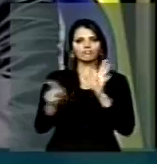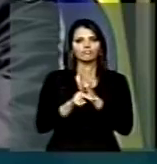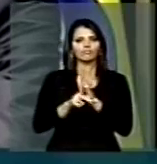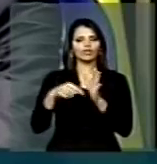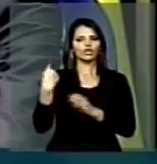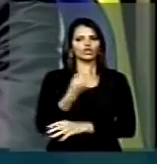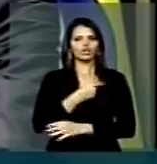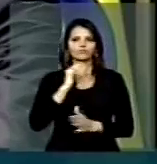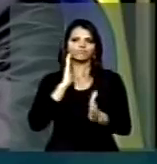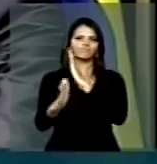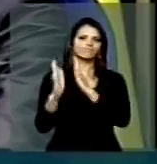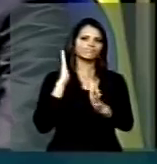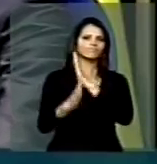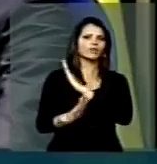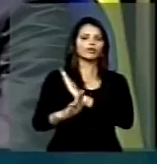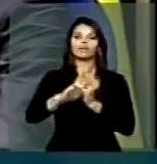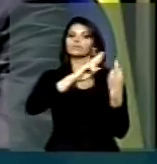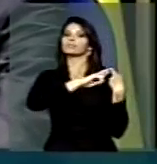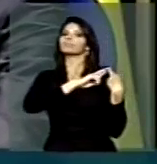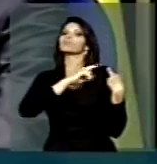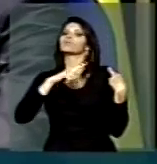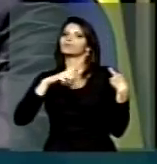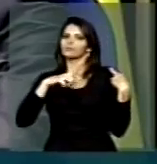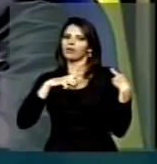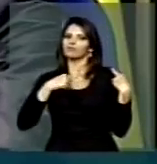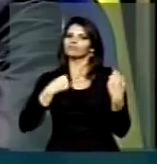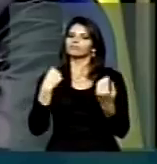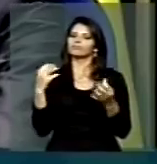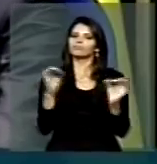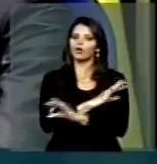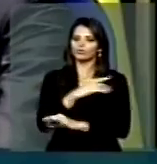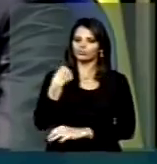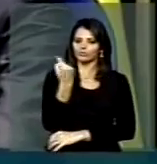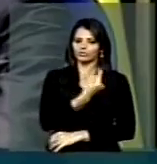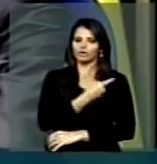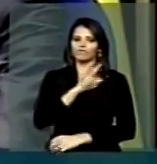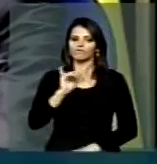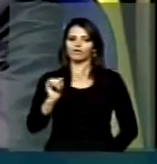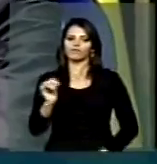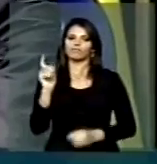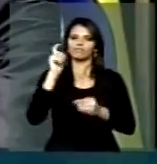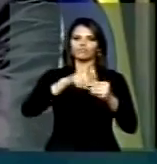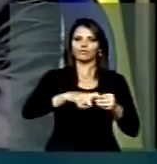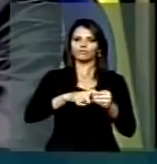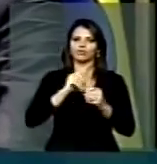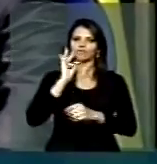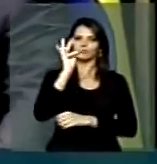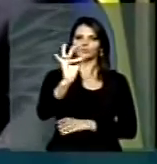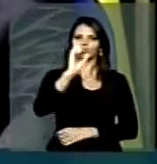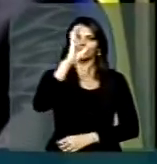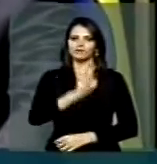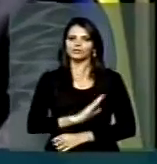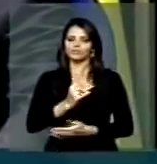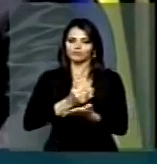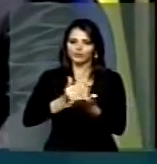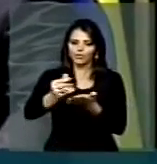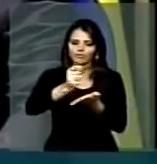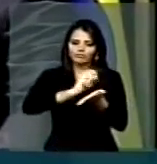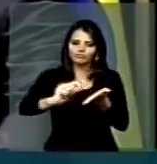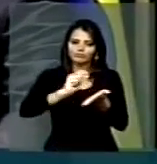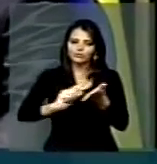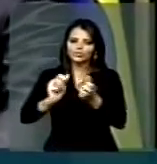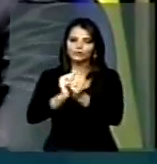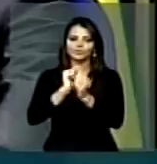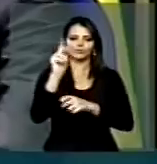senhoras e senhores, à nossa responsabilidade. Estamos prontos para retomar o nosso destino e começar a escrever, junto com